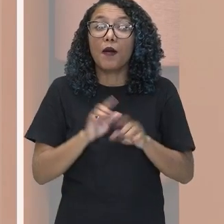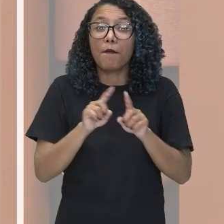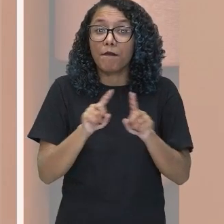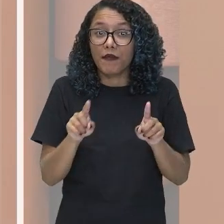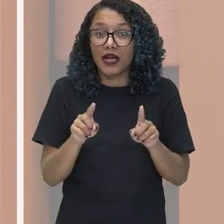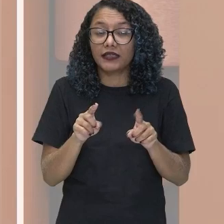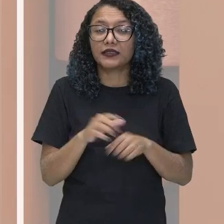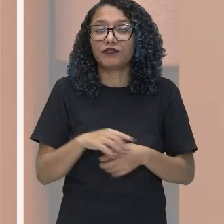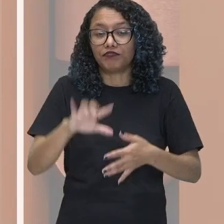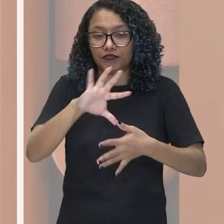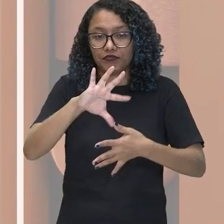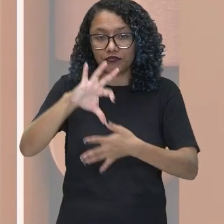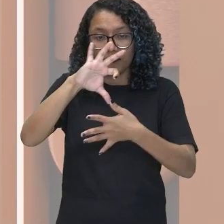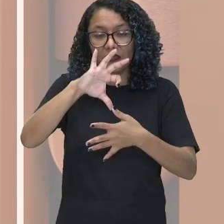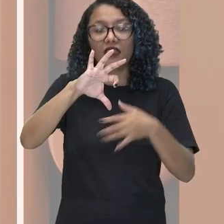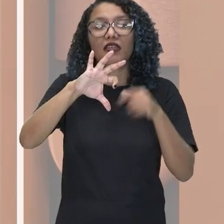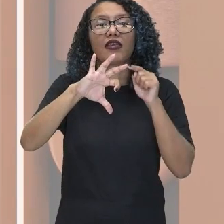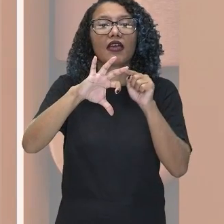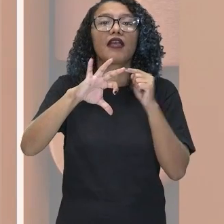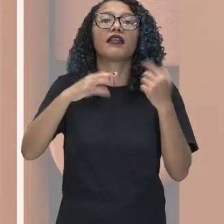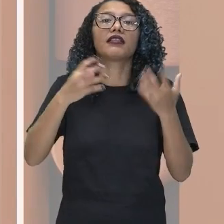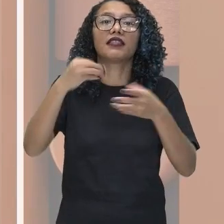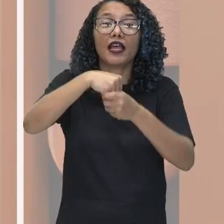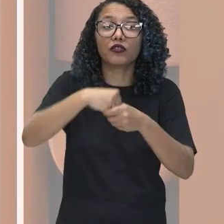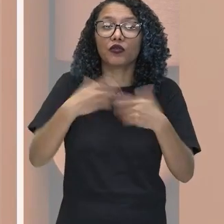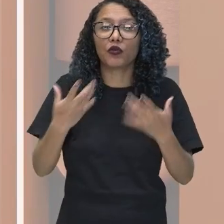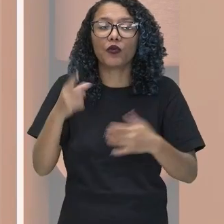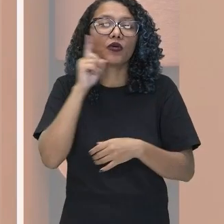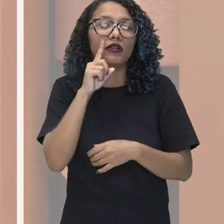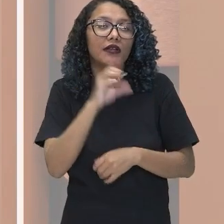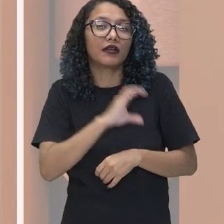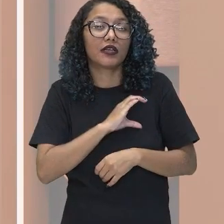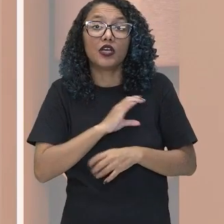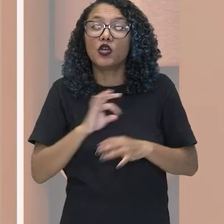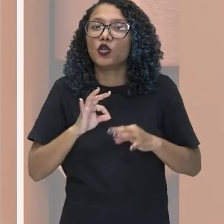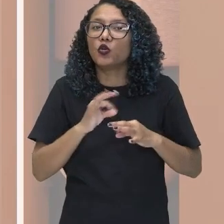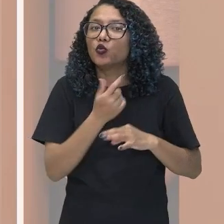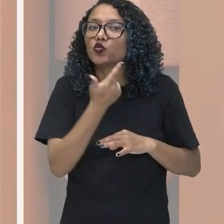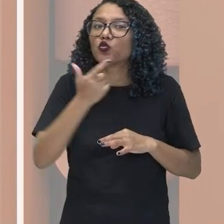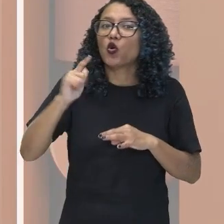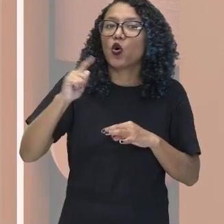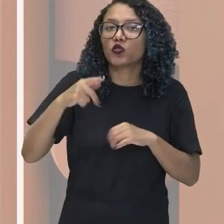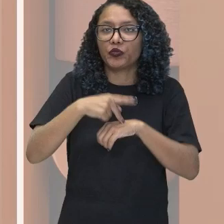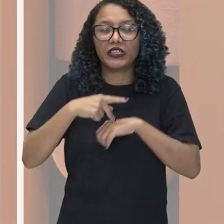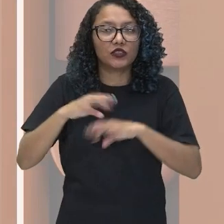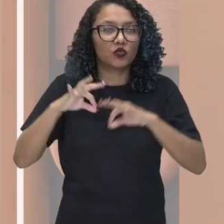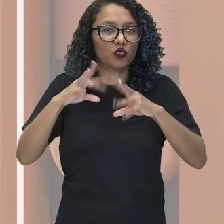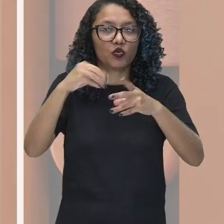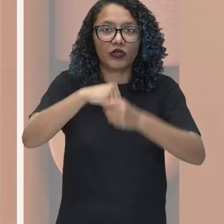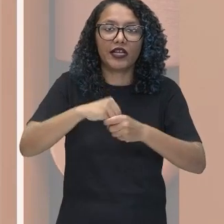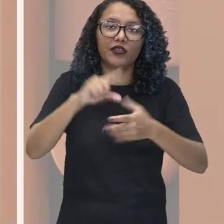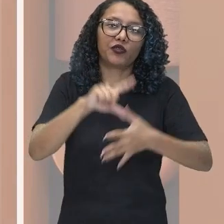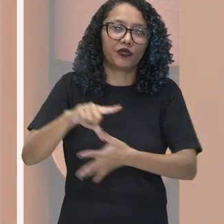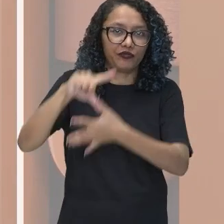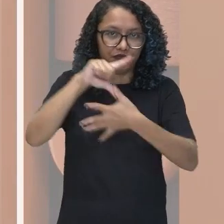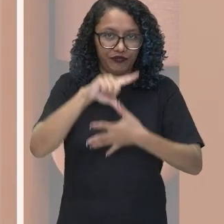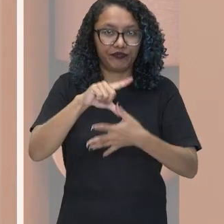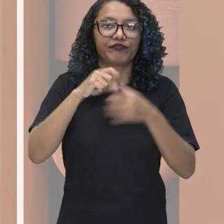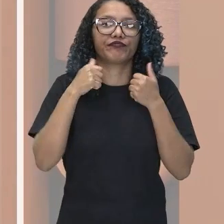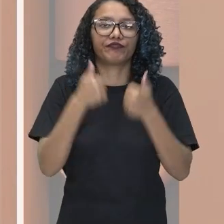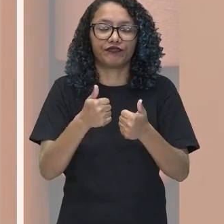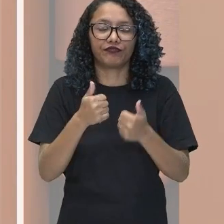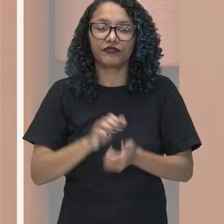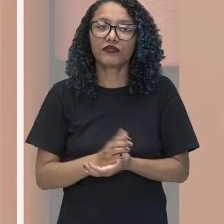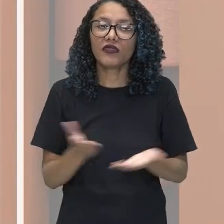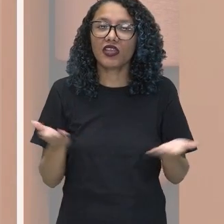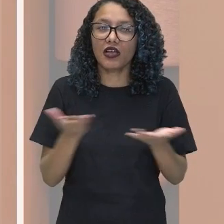América anglo-saxônica, e todos os demais países fazem parte da América Latina. A gente passa a falar agora mais especificamente